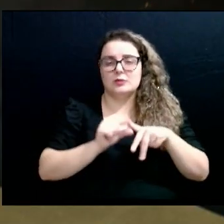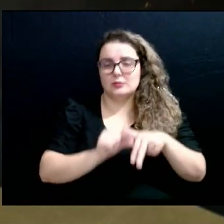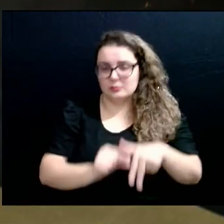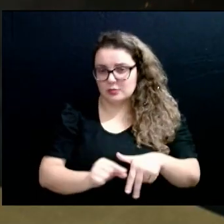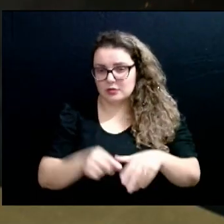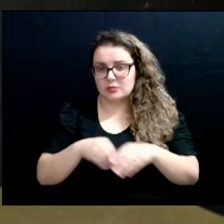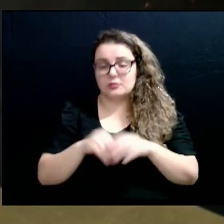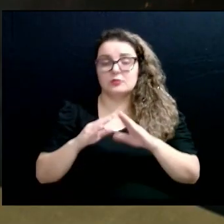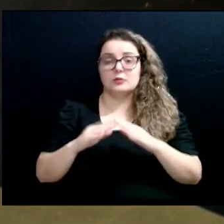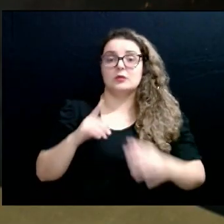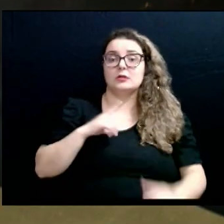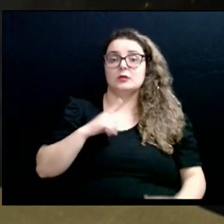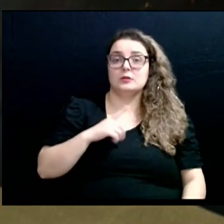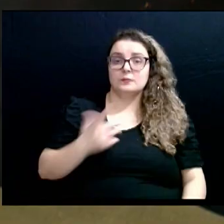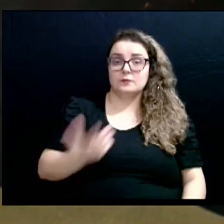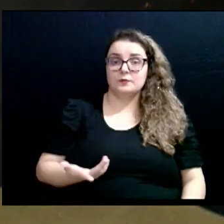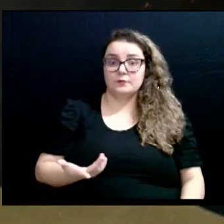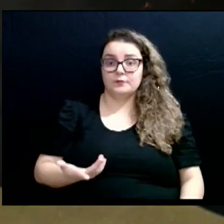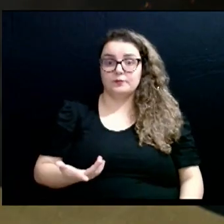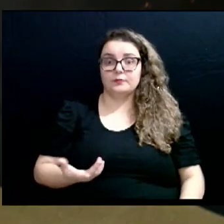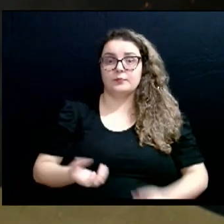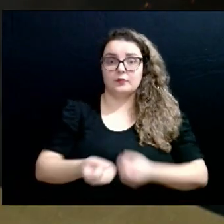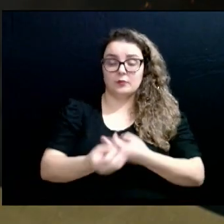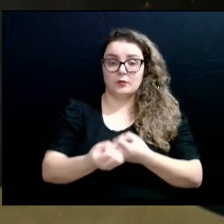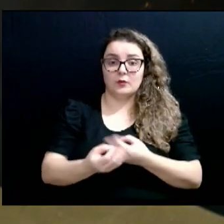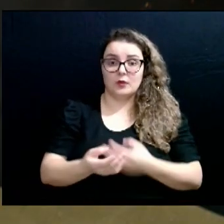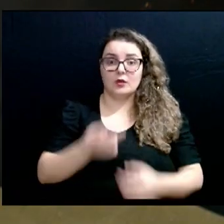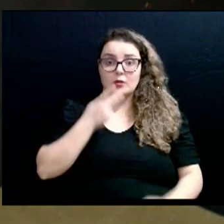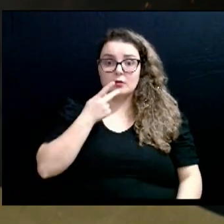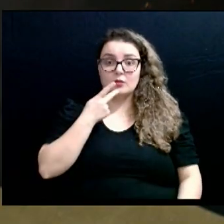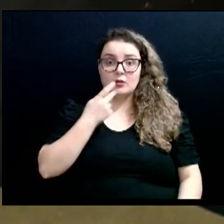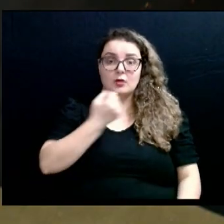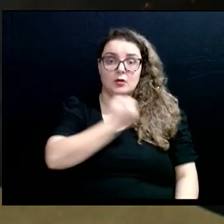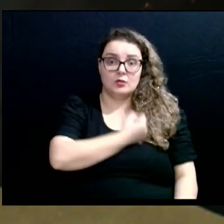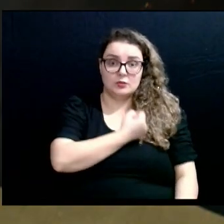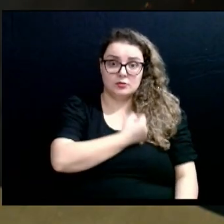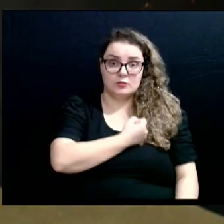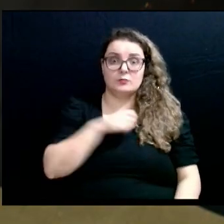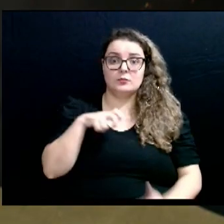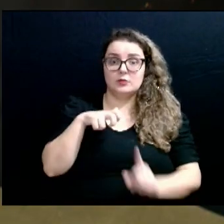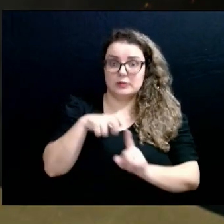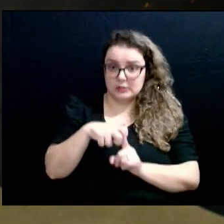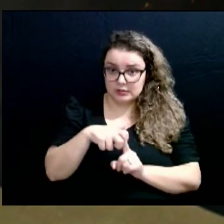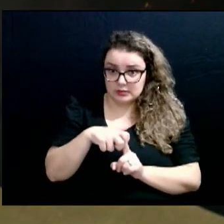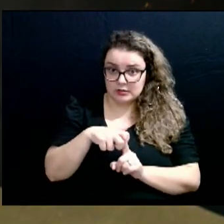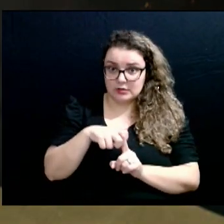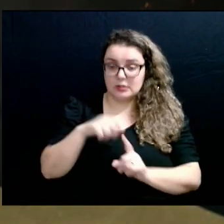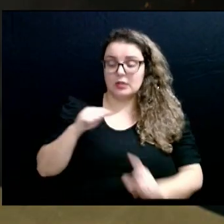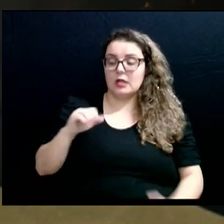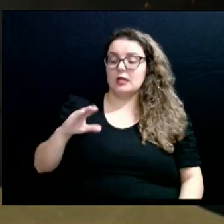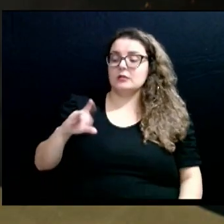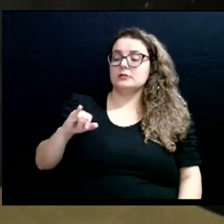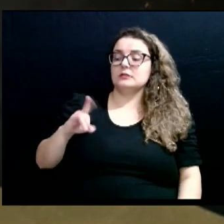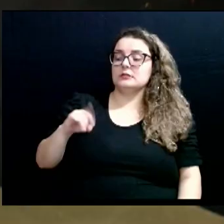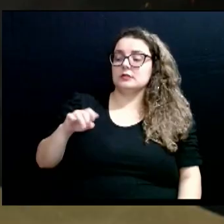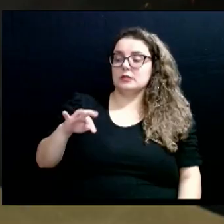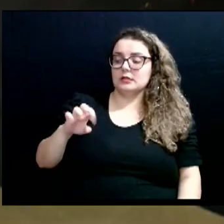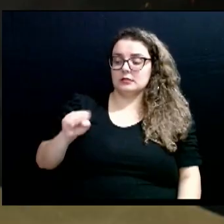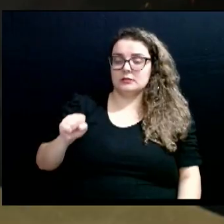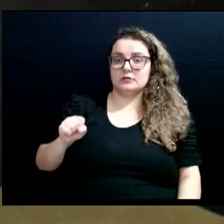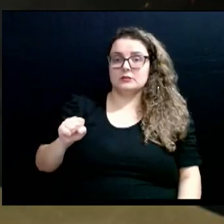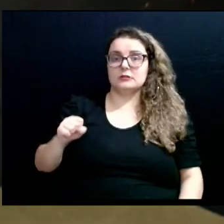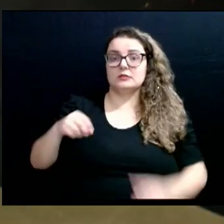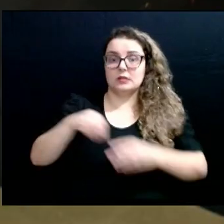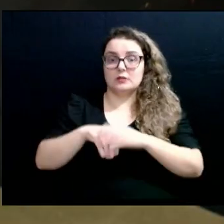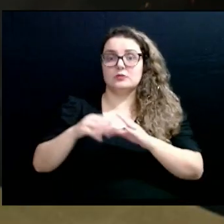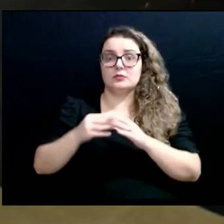aqui um dado que fala que o número de acidentes, tá? Acidentes domésticos aqui na região de Campinas cresceu